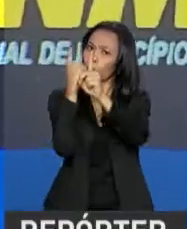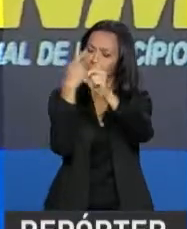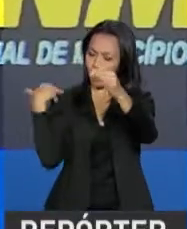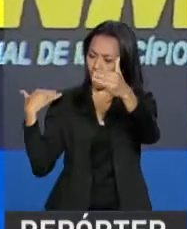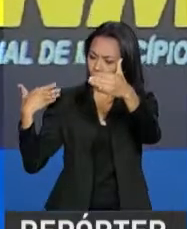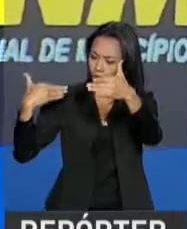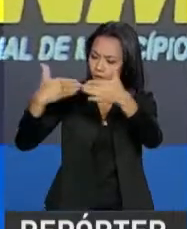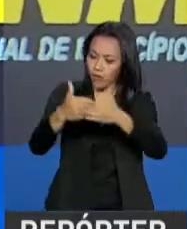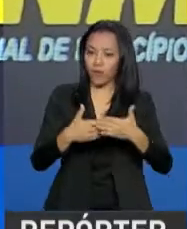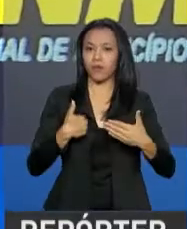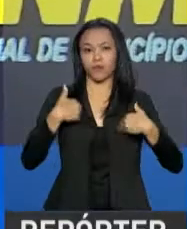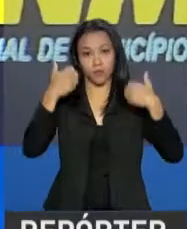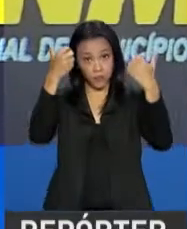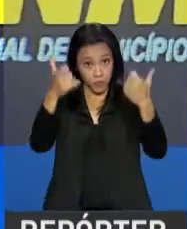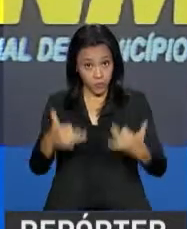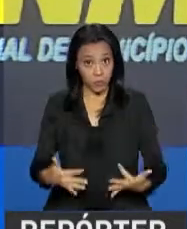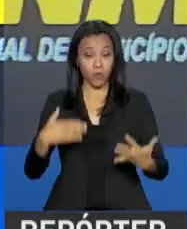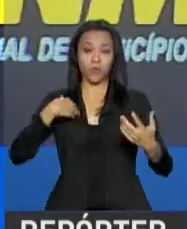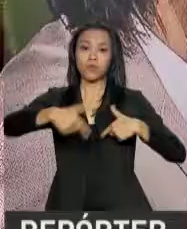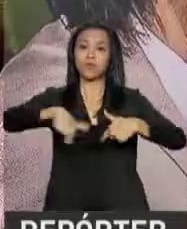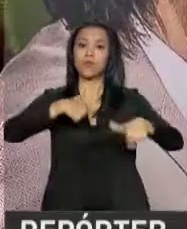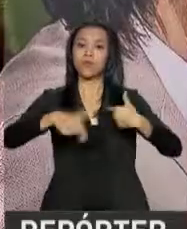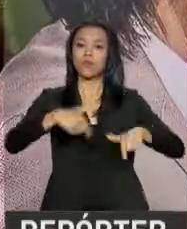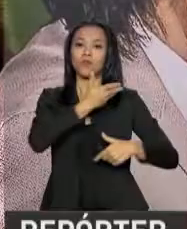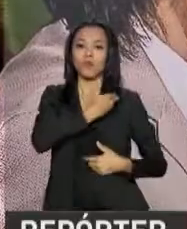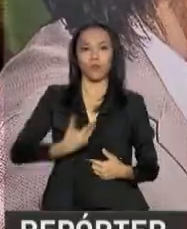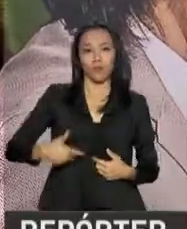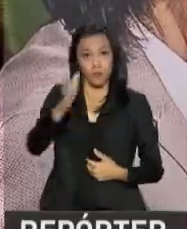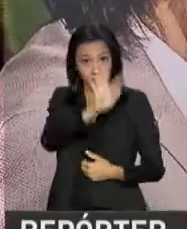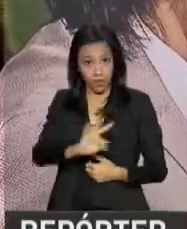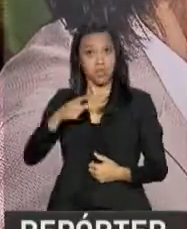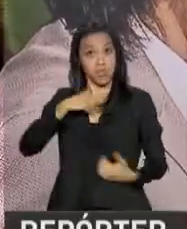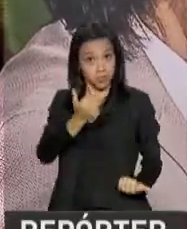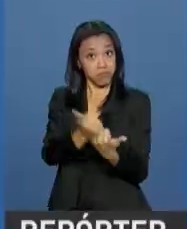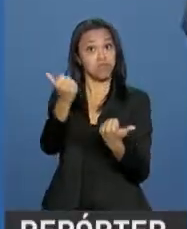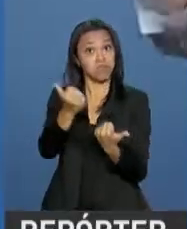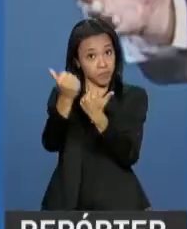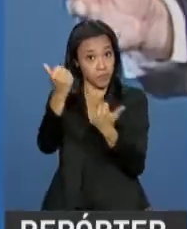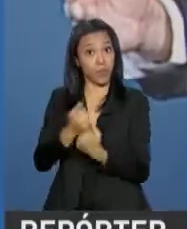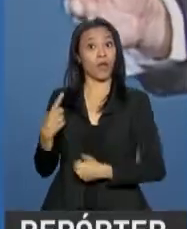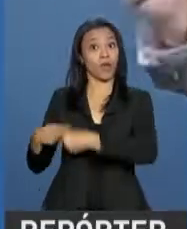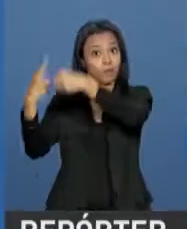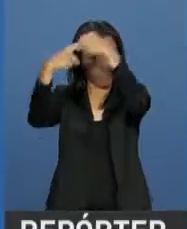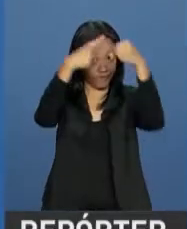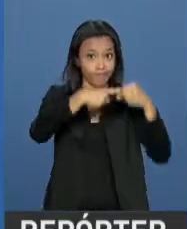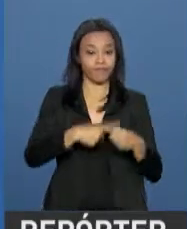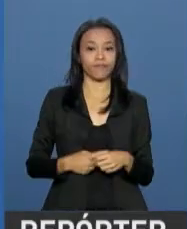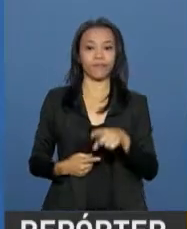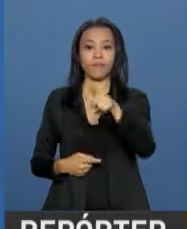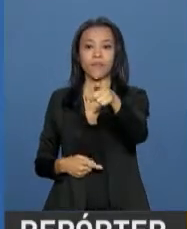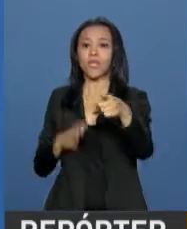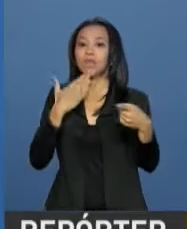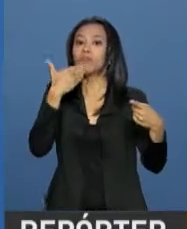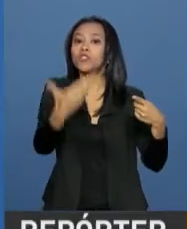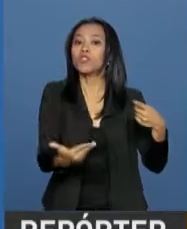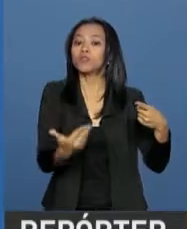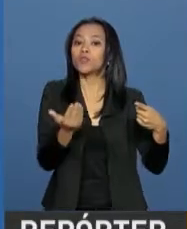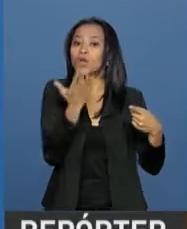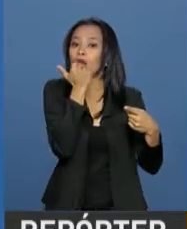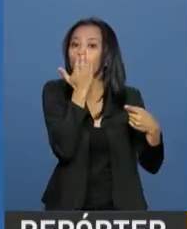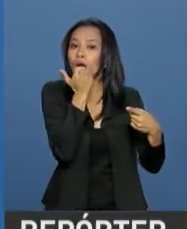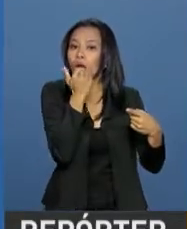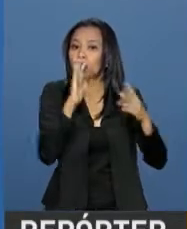ações do governo federal que tem contribuído na recuperação dos municípios pedimos aumento na merenda era 30 centavos